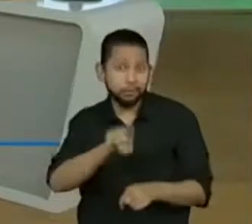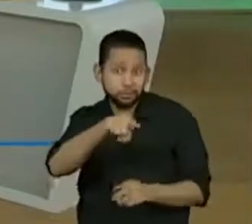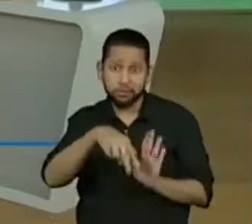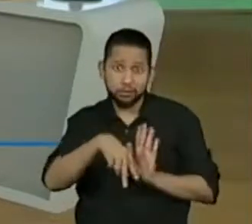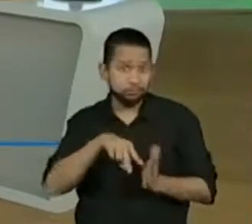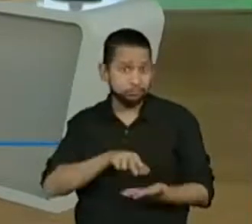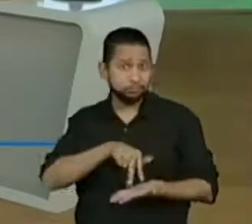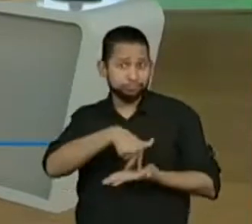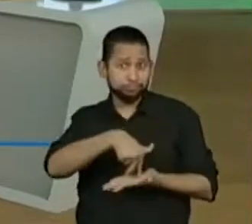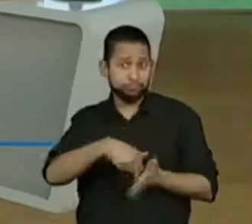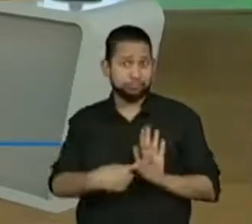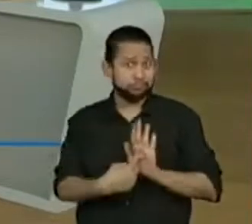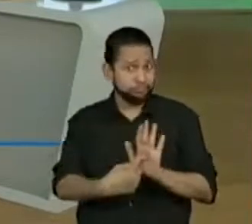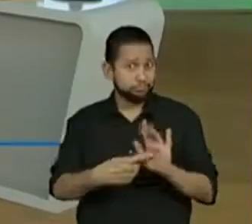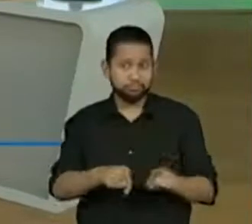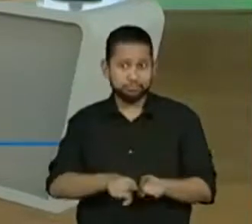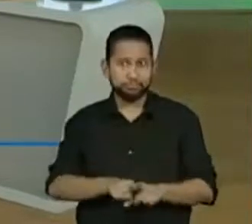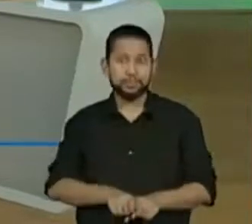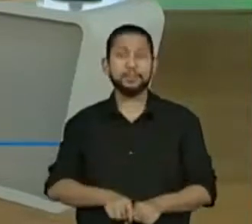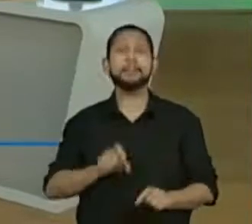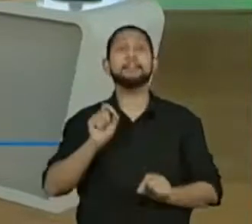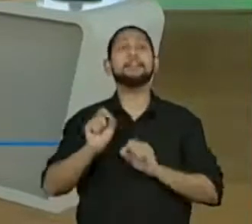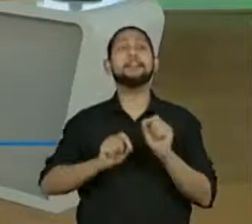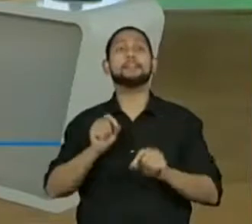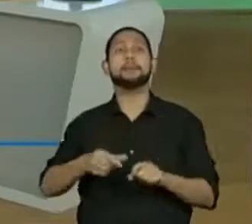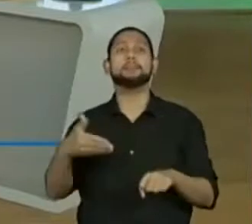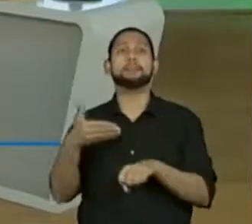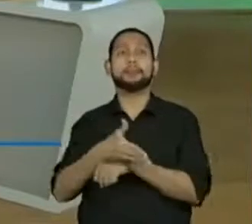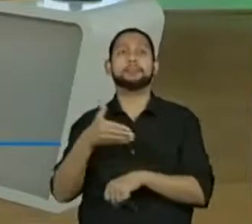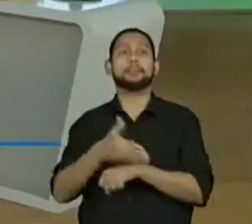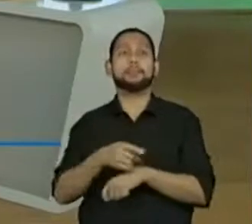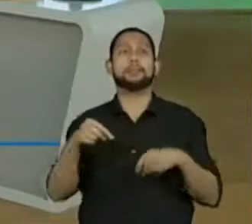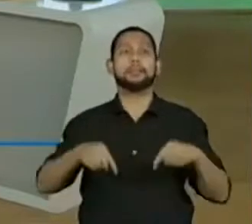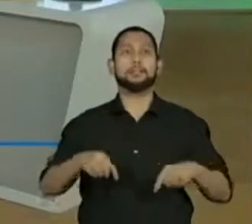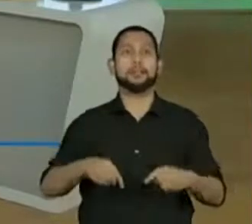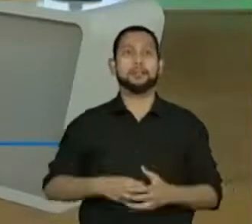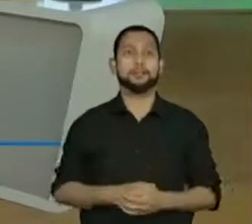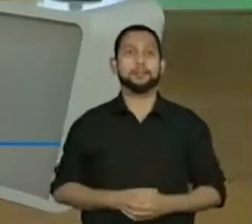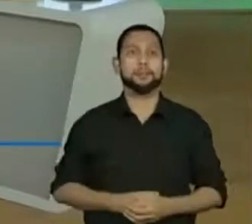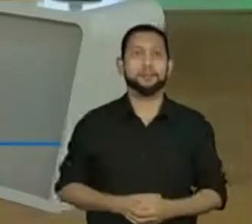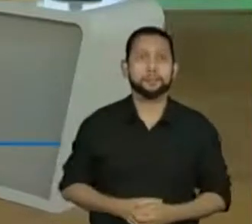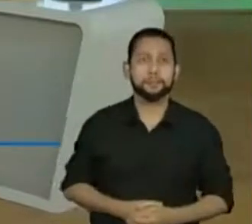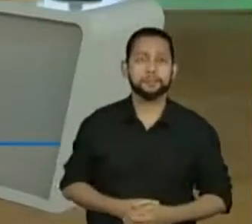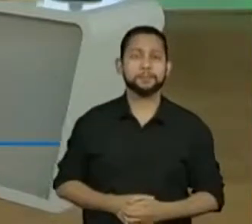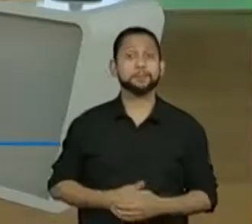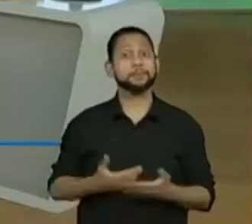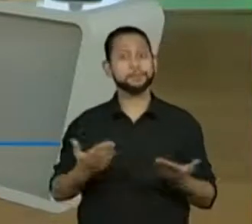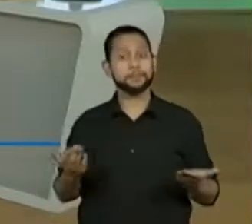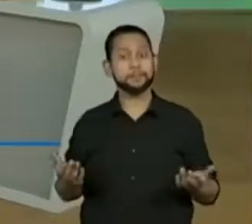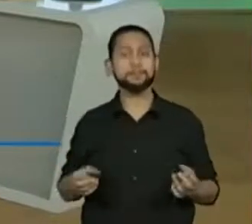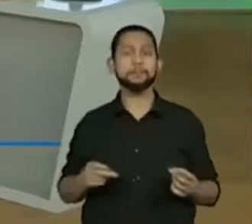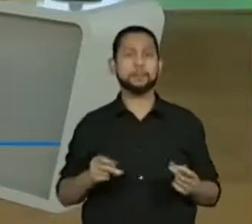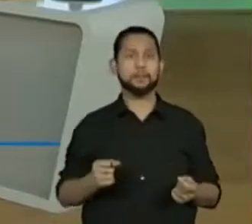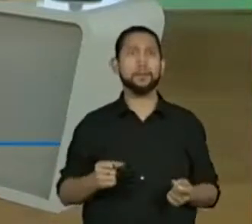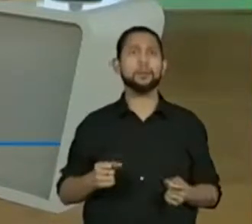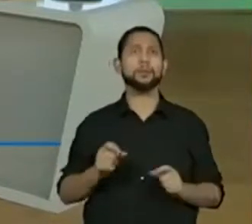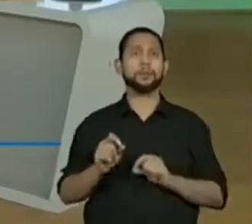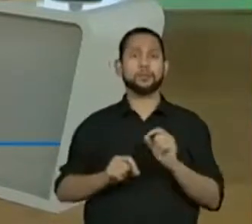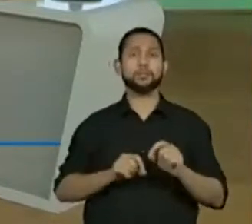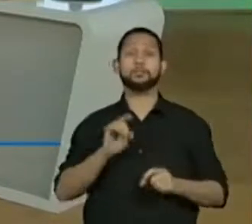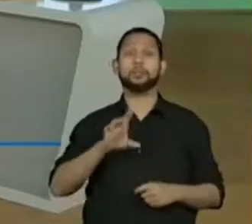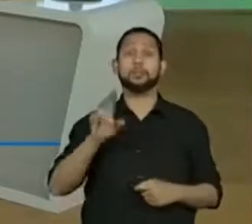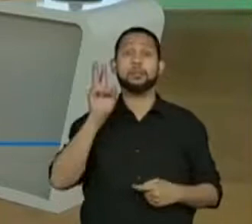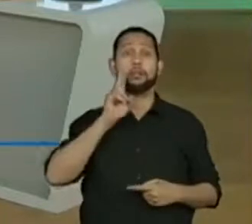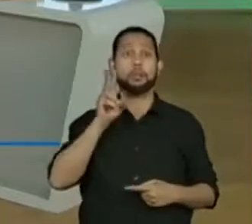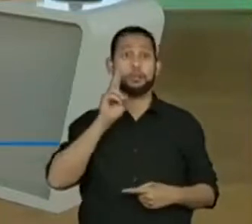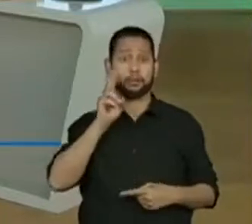um povo que participará do nosso canal o nosso antes de conhecer o povo